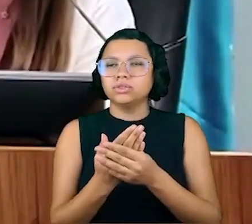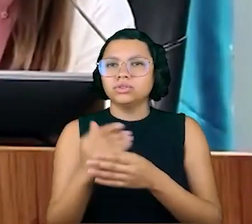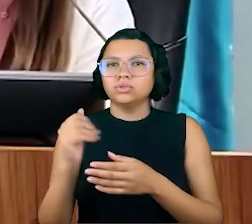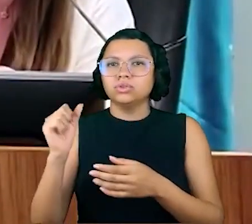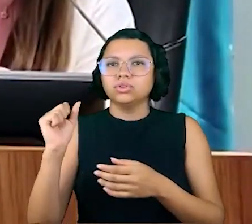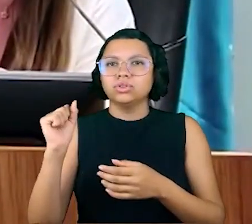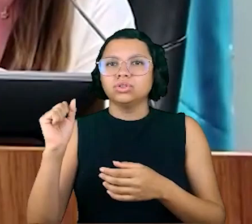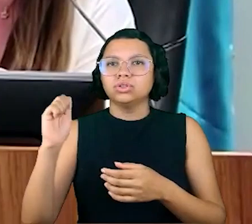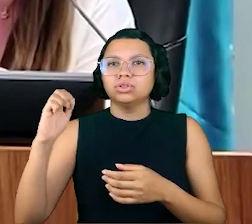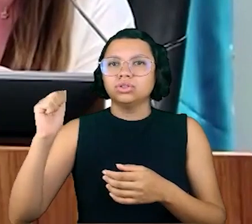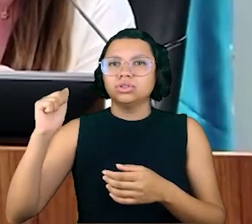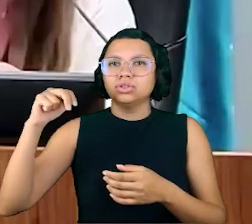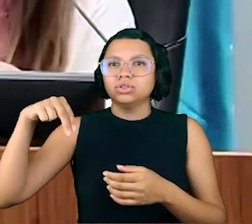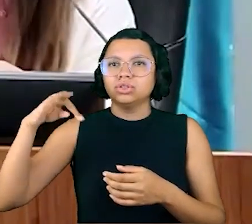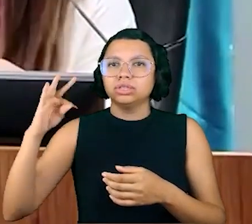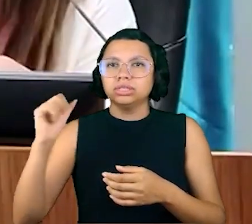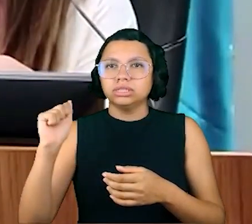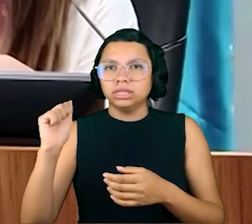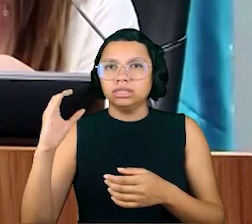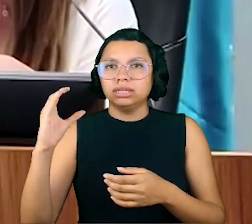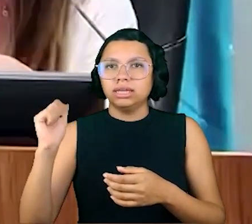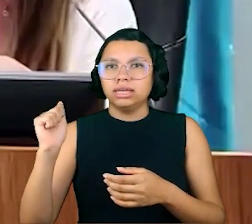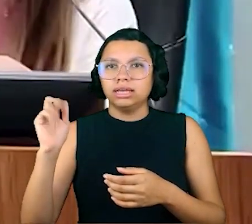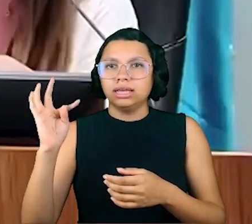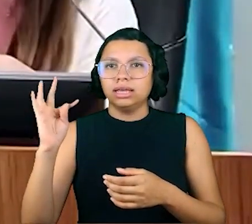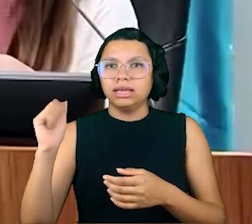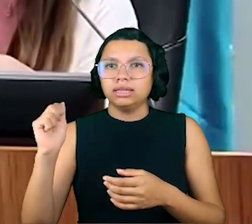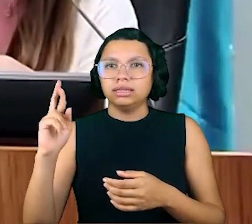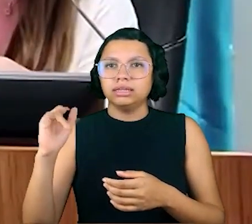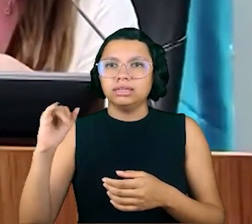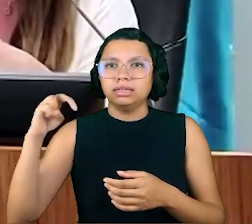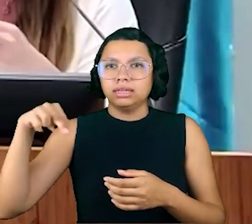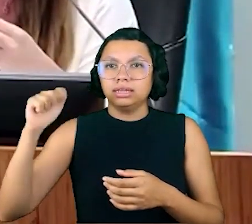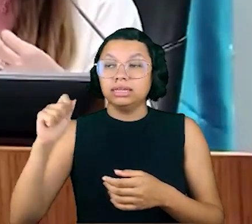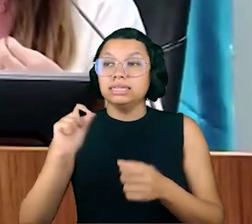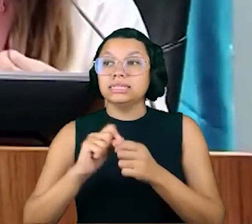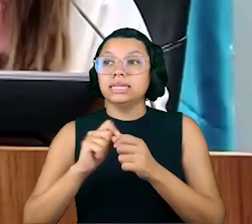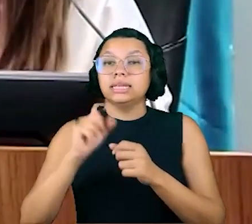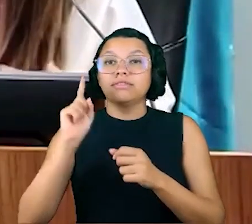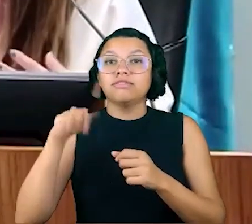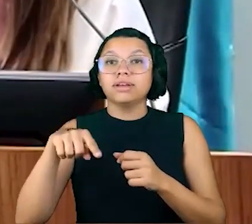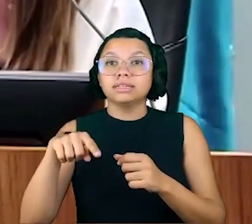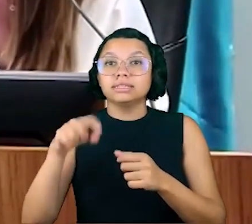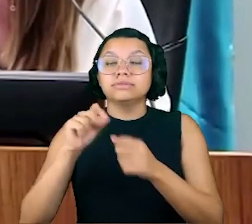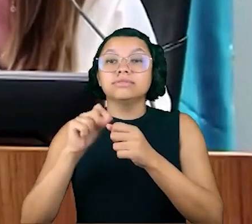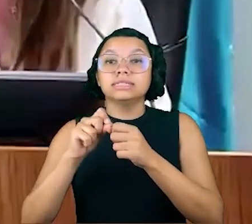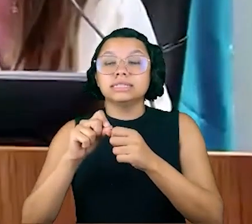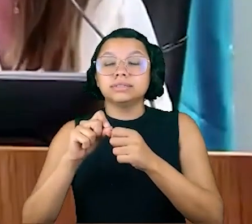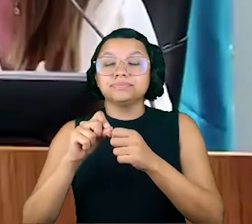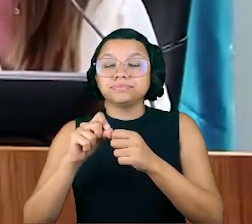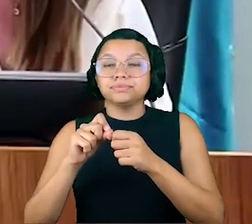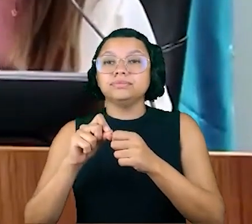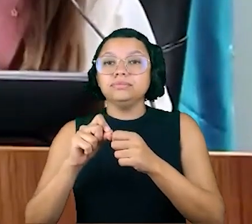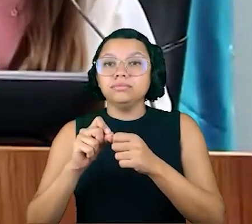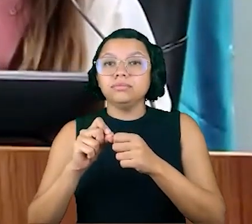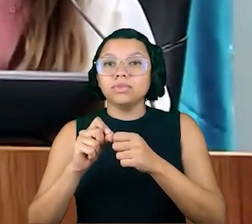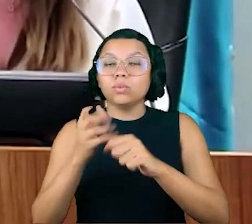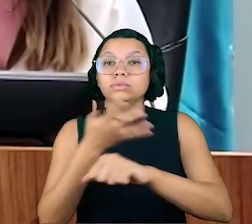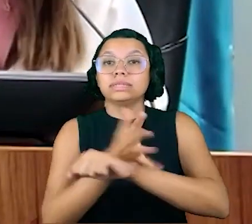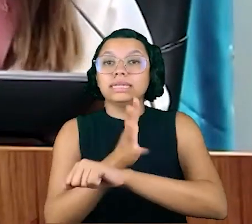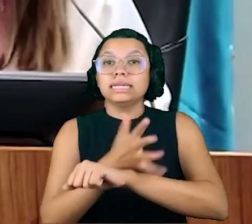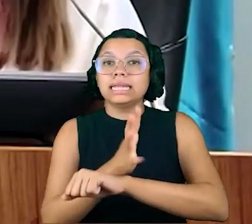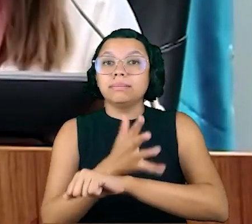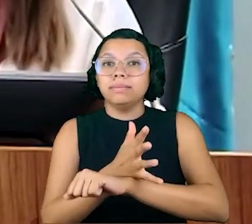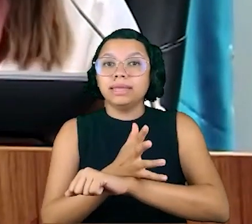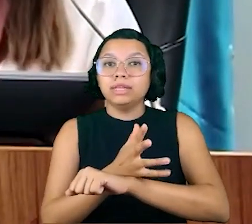de lá que criou escreveu esse livro e criou isso, que seria fazer uma espécie de treinamento para os oficiais de justiça, na